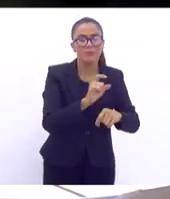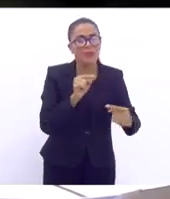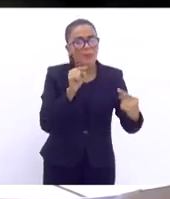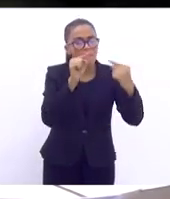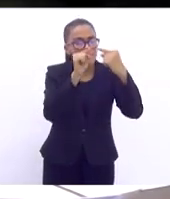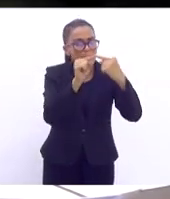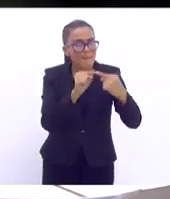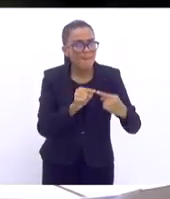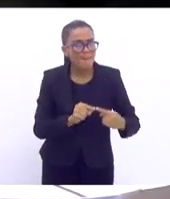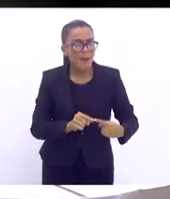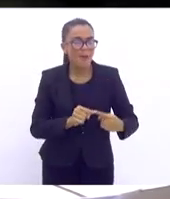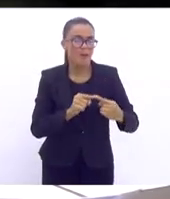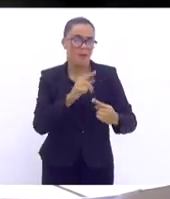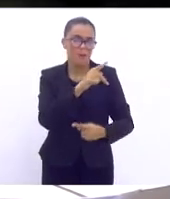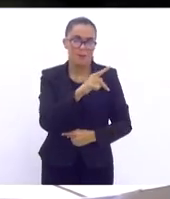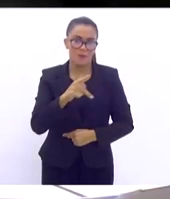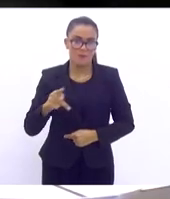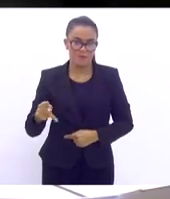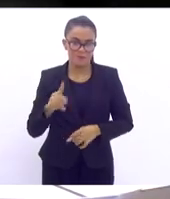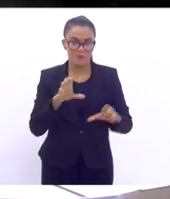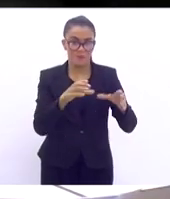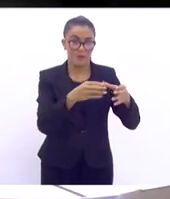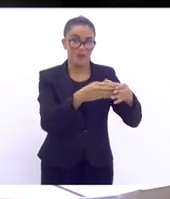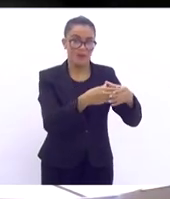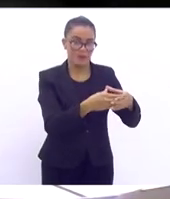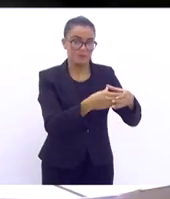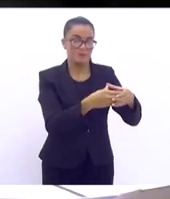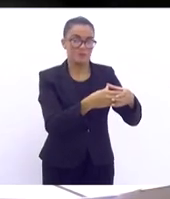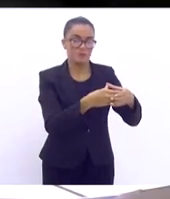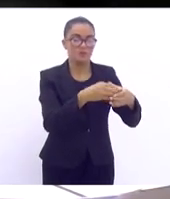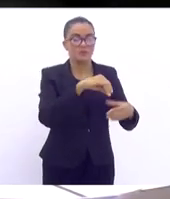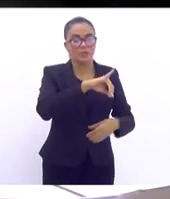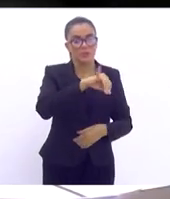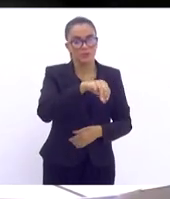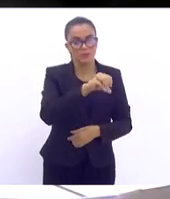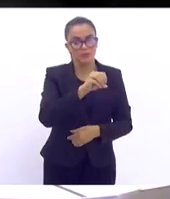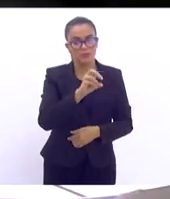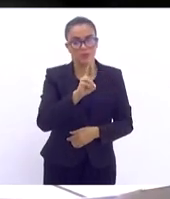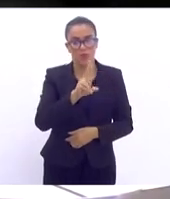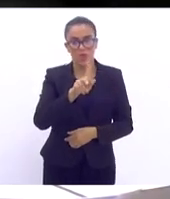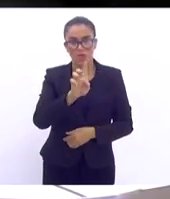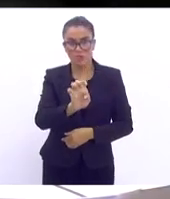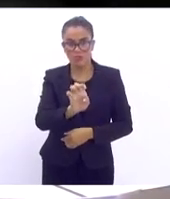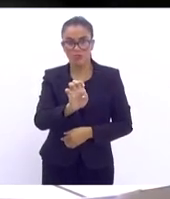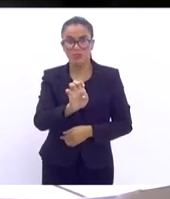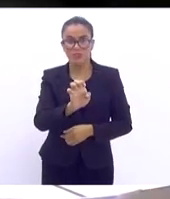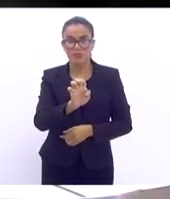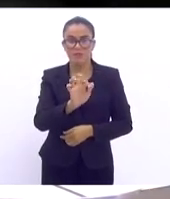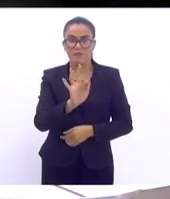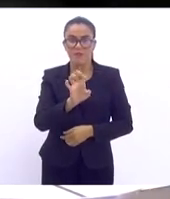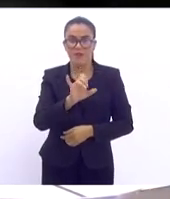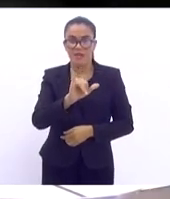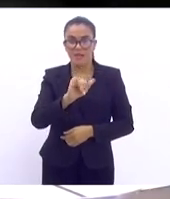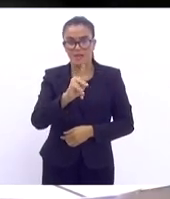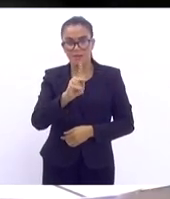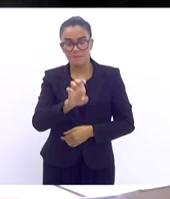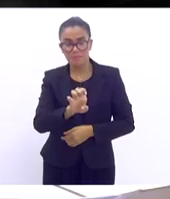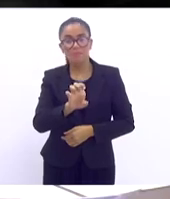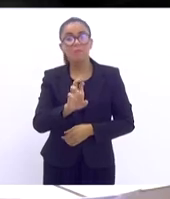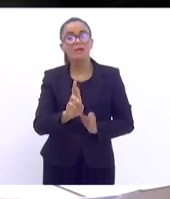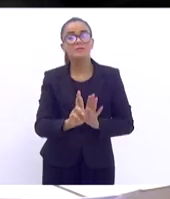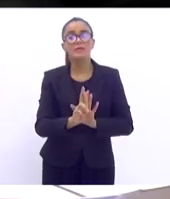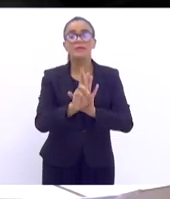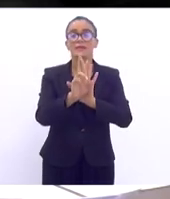entre o presidente da Comissão que é o Jorge Felipe Neto e quem Preside